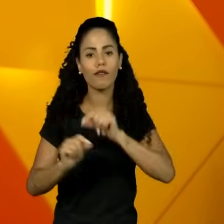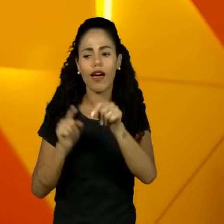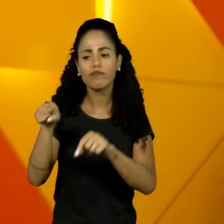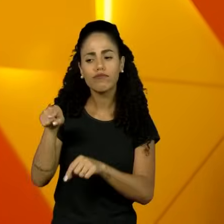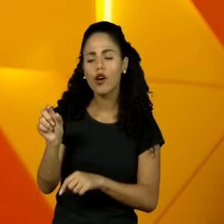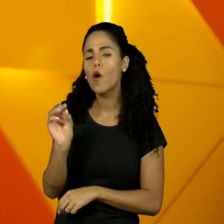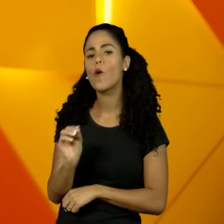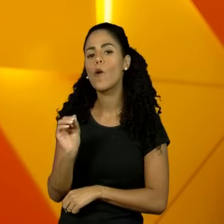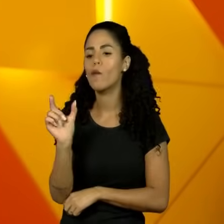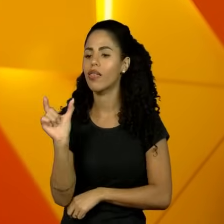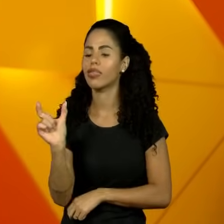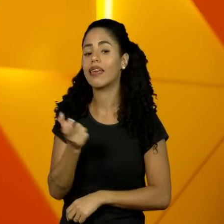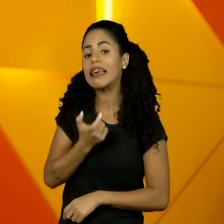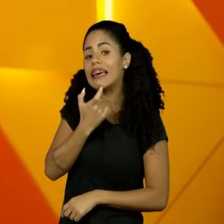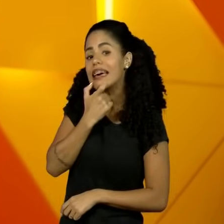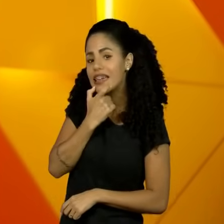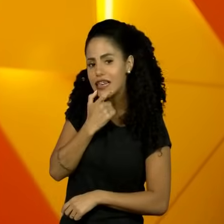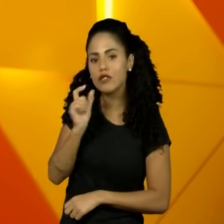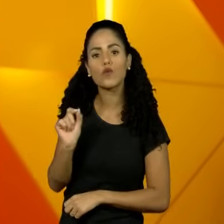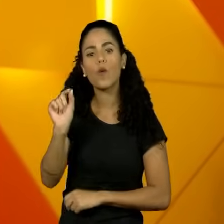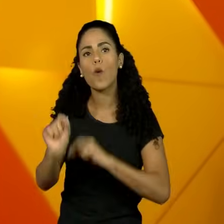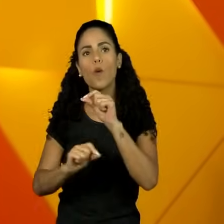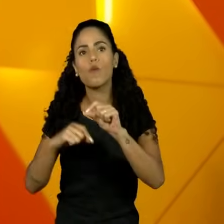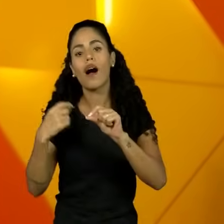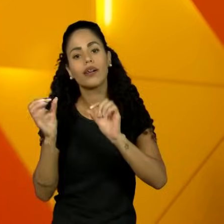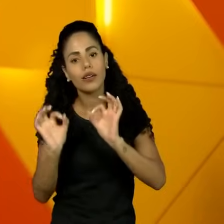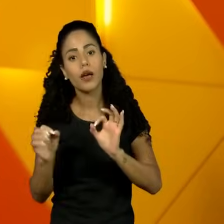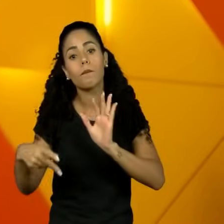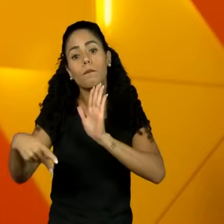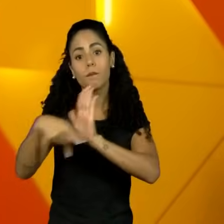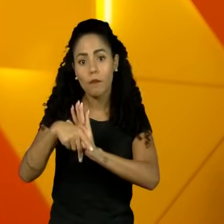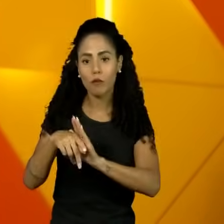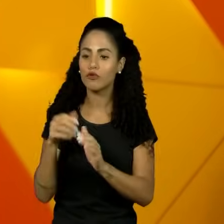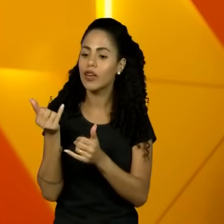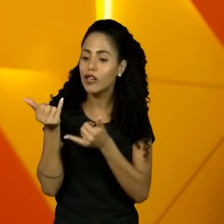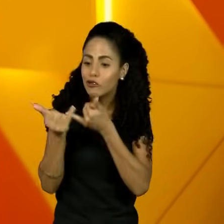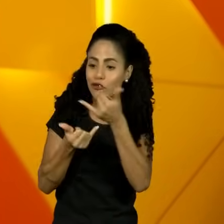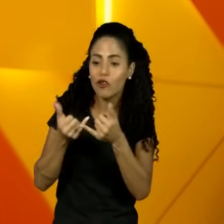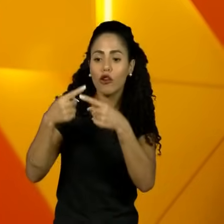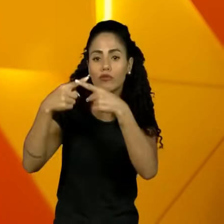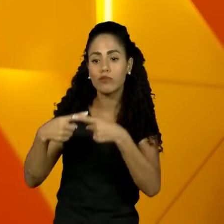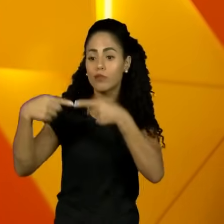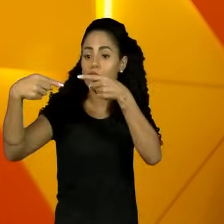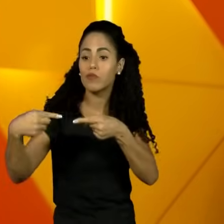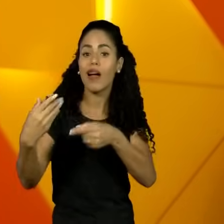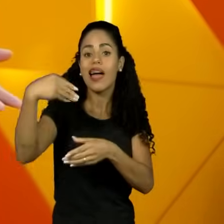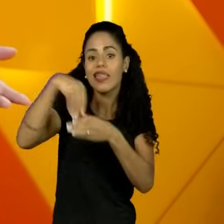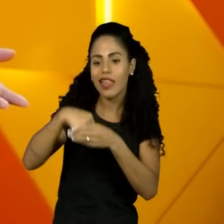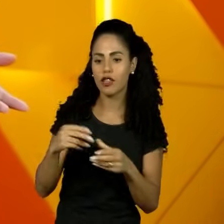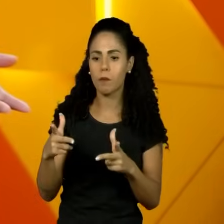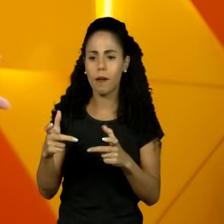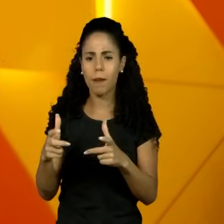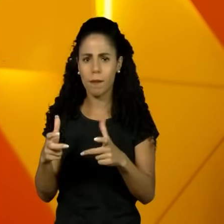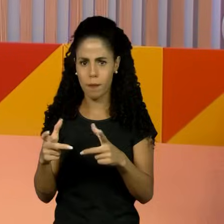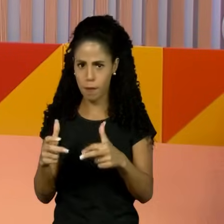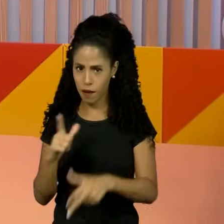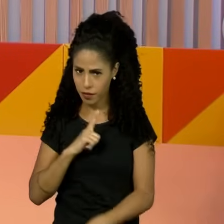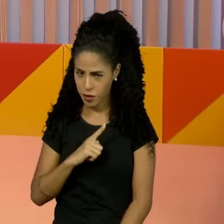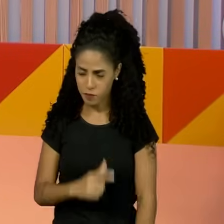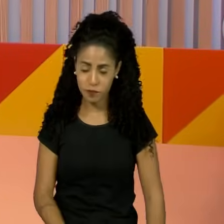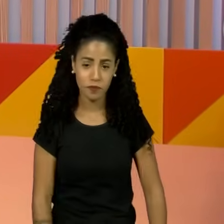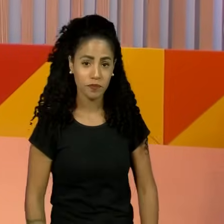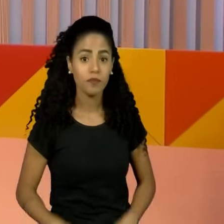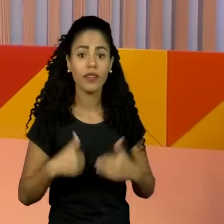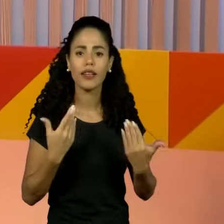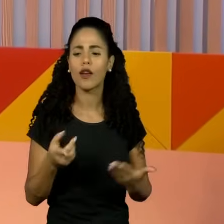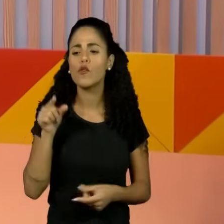expressão, na verdade, vem do inglês e é uma sigla para Electronic Sports, ou seja, esportes eletrônicos. E